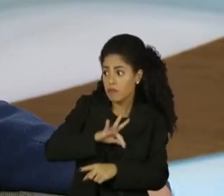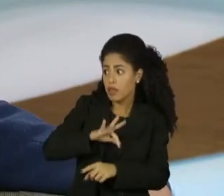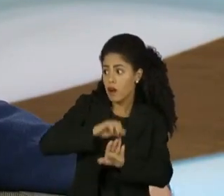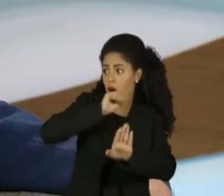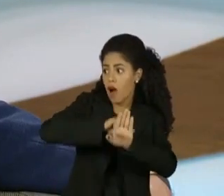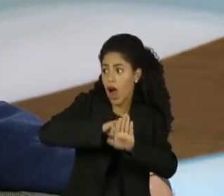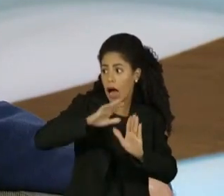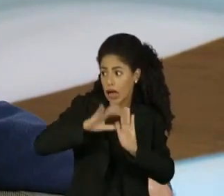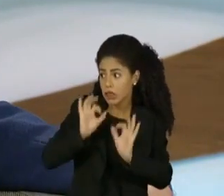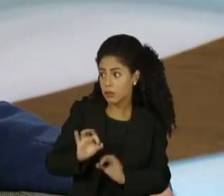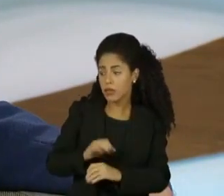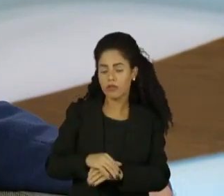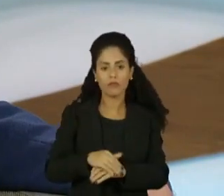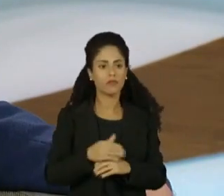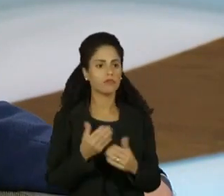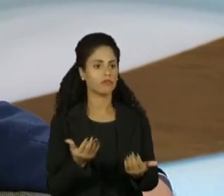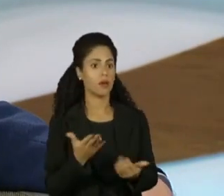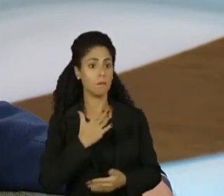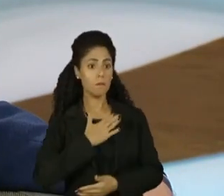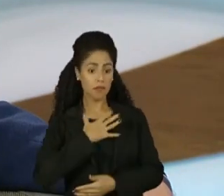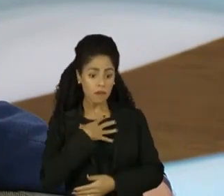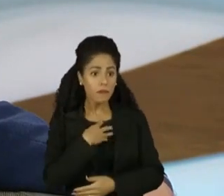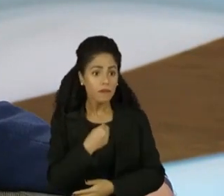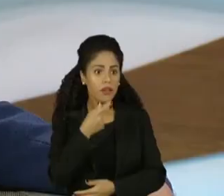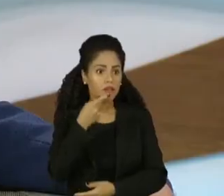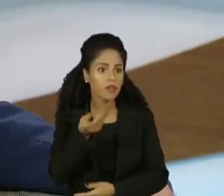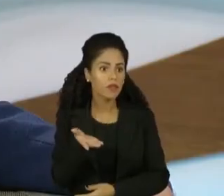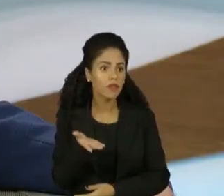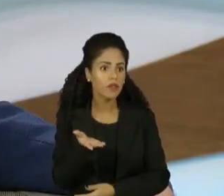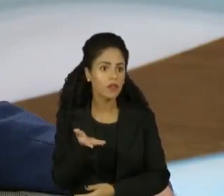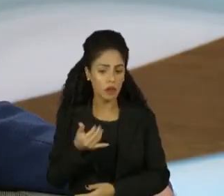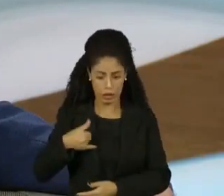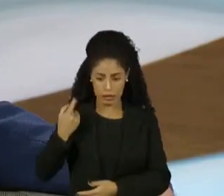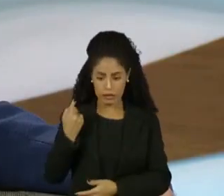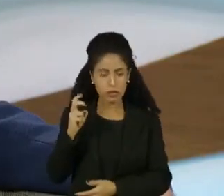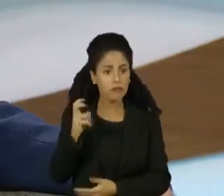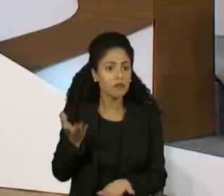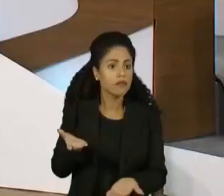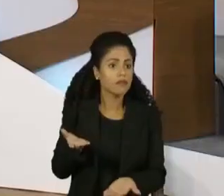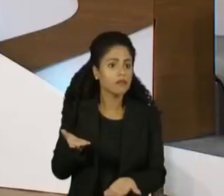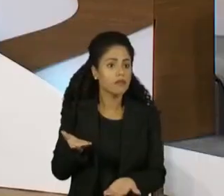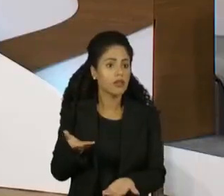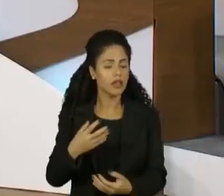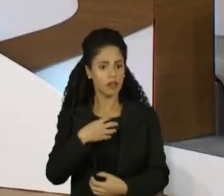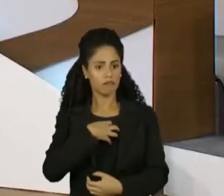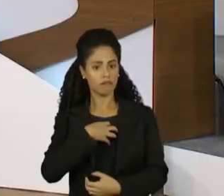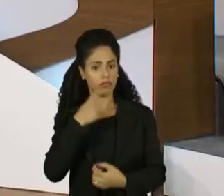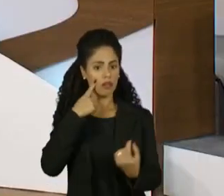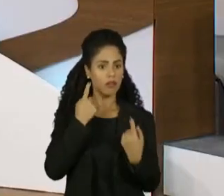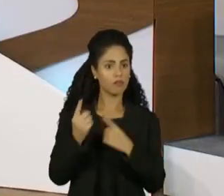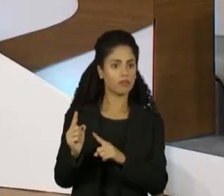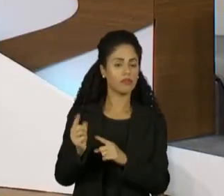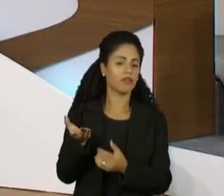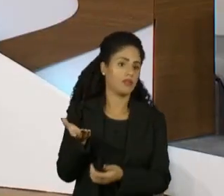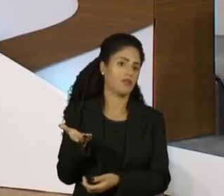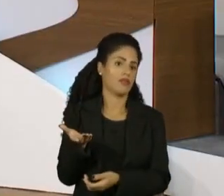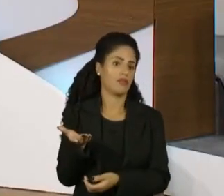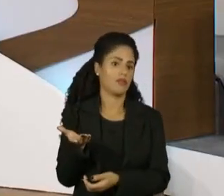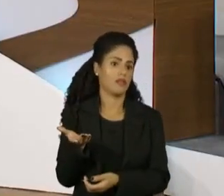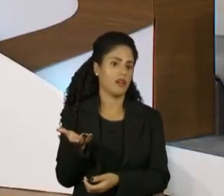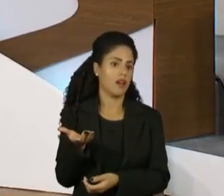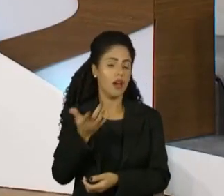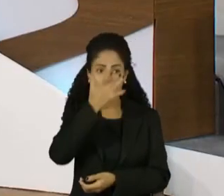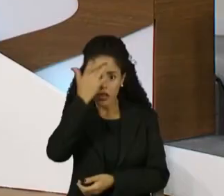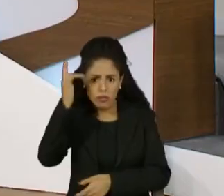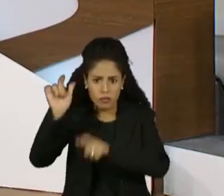casa. Então, esse clima, infelizmente, talvez você não sinta, mas quem faz oposição ao governo sente. As pessoas